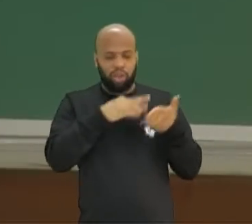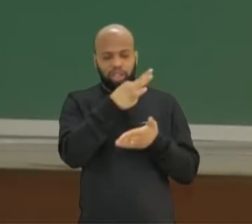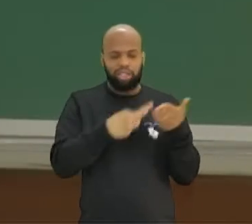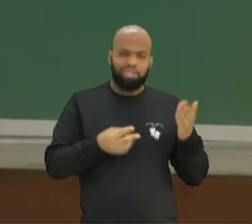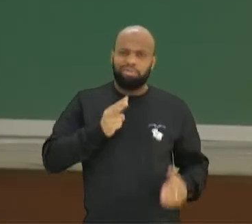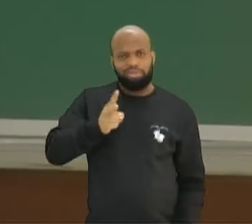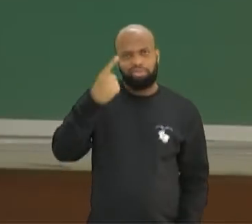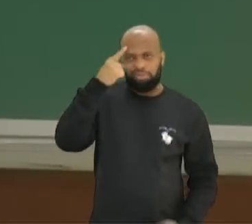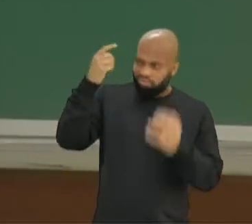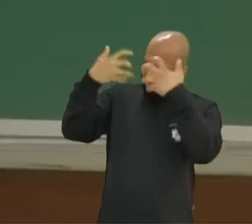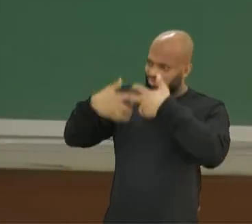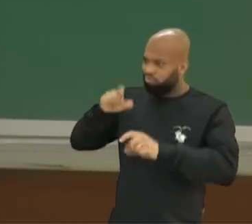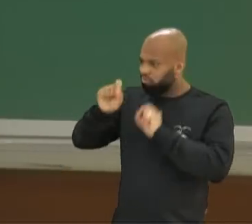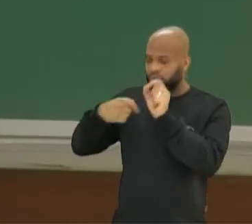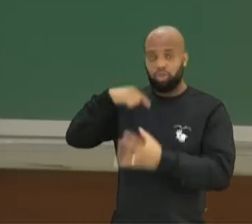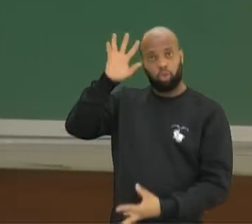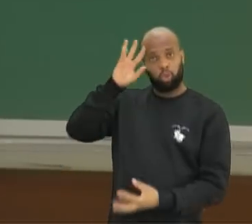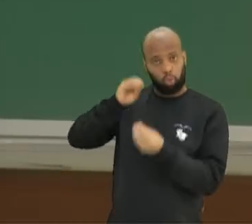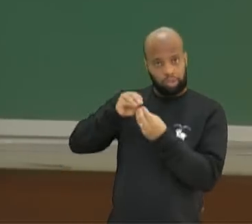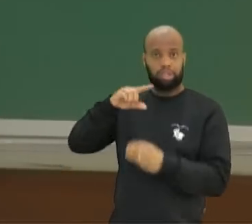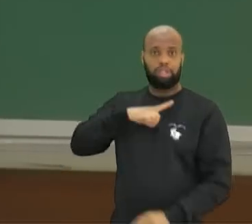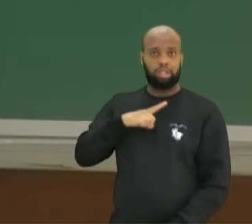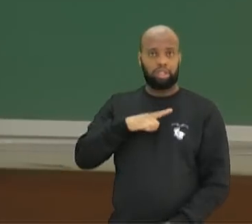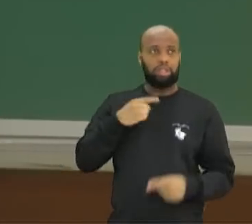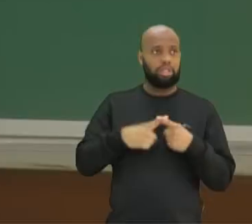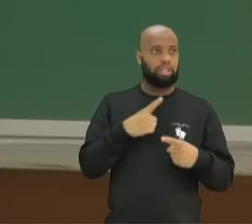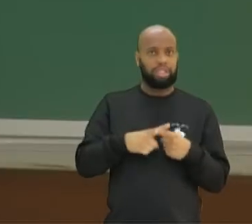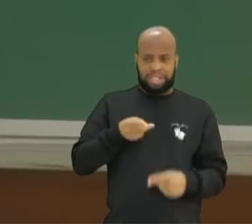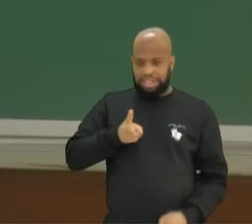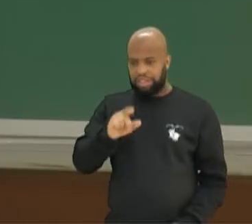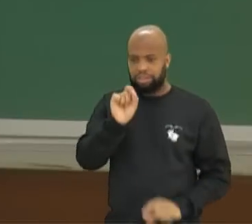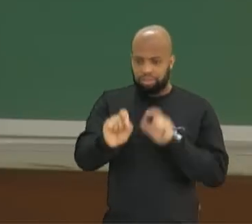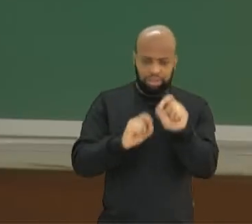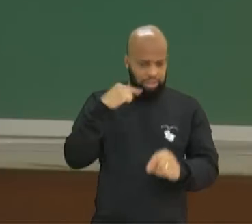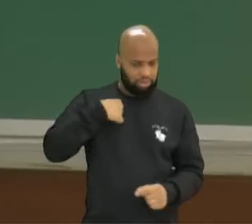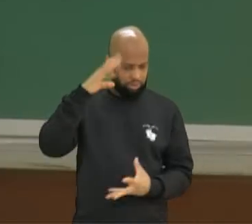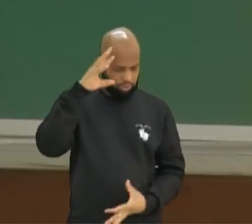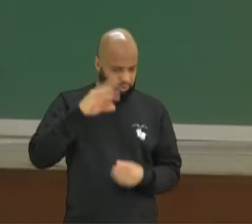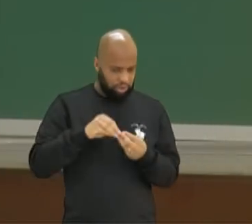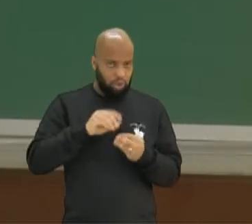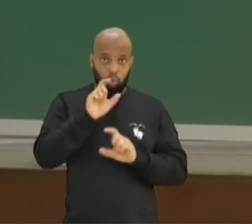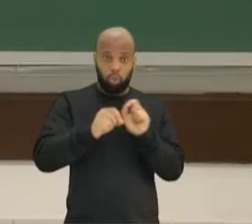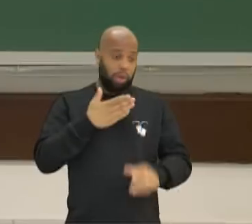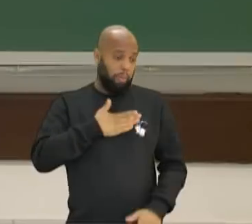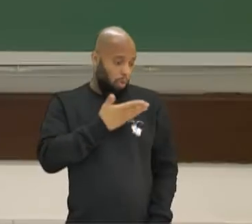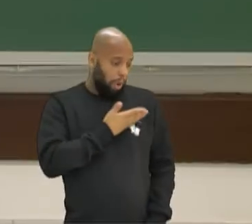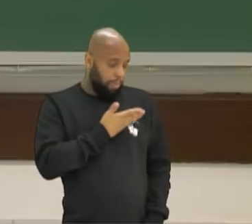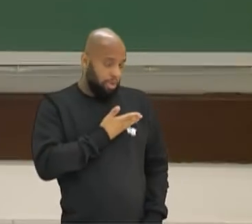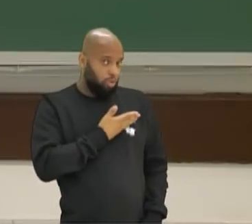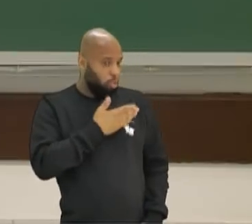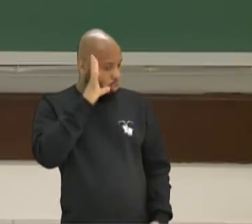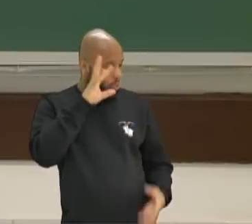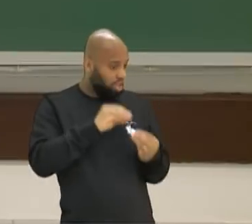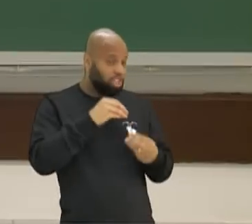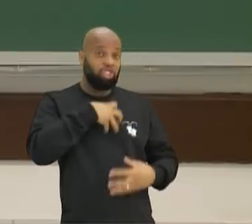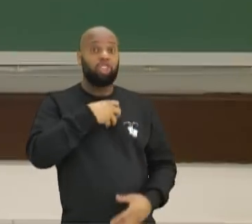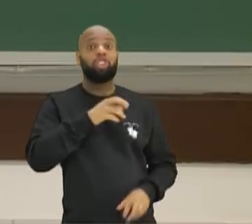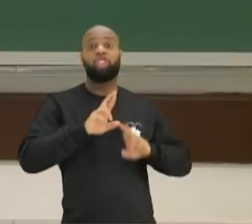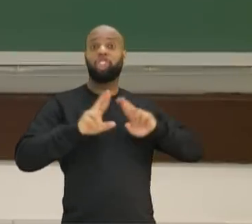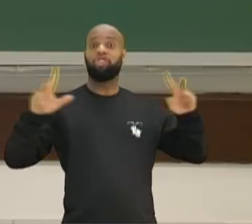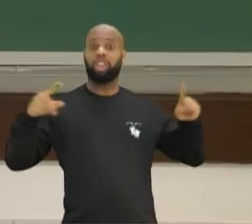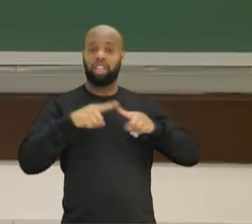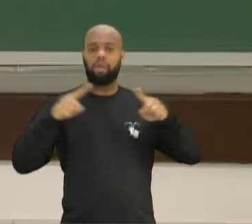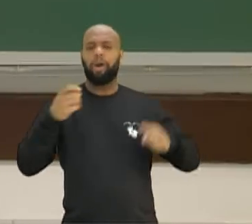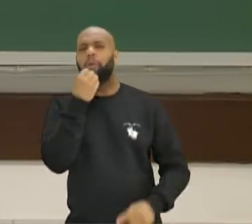sempre pensar o que eu estou entendendo. E nem sempre aquilo que eu entendo pode ser aquilo que o meu colega entende, mas é gostoso a gente